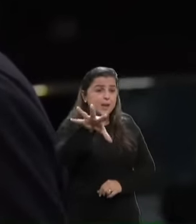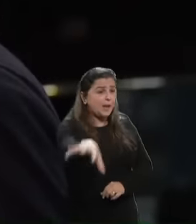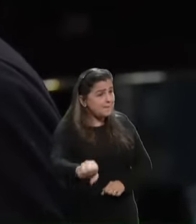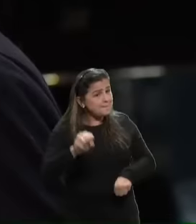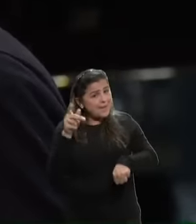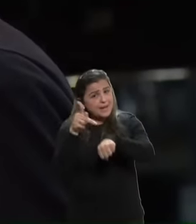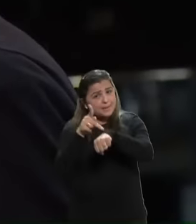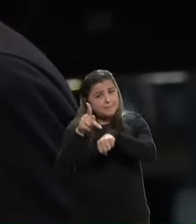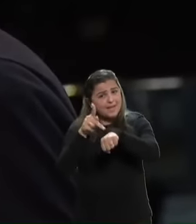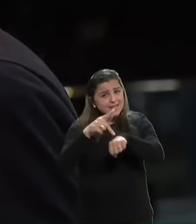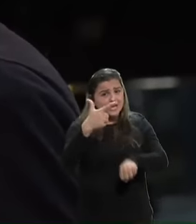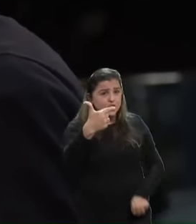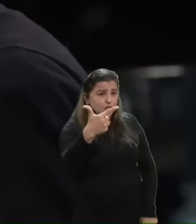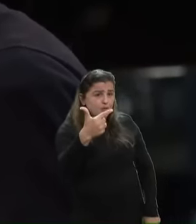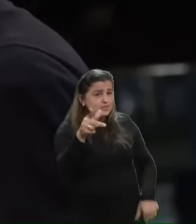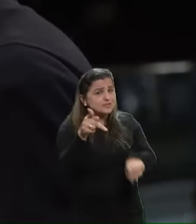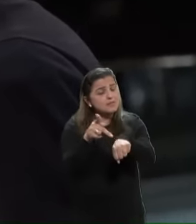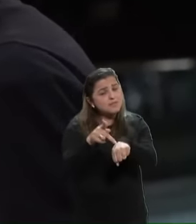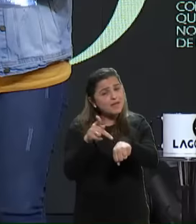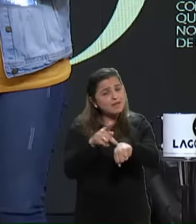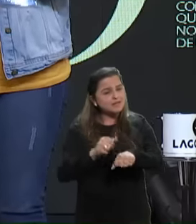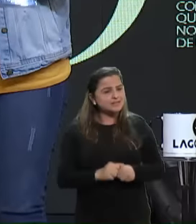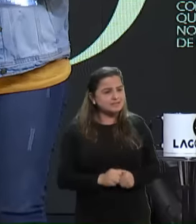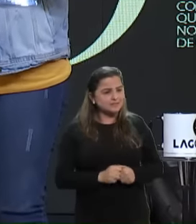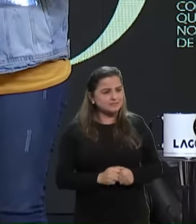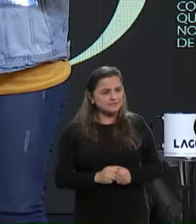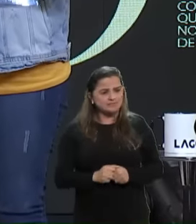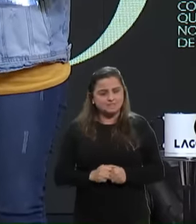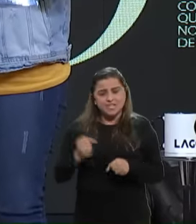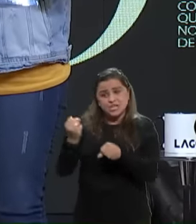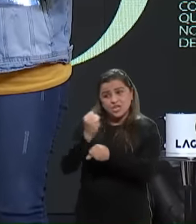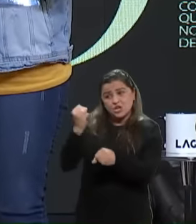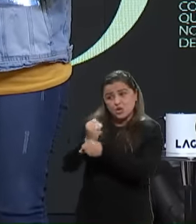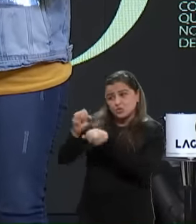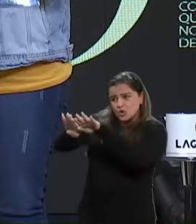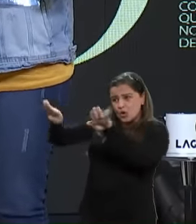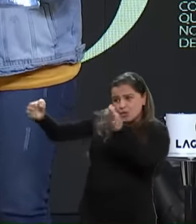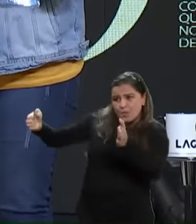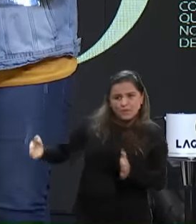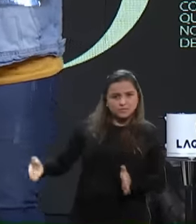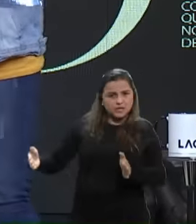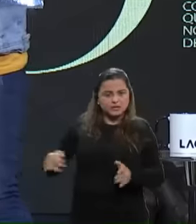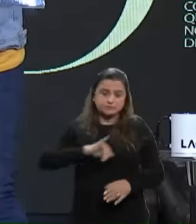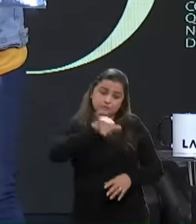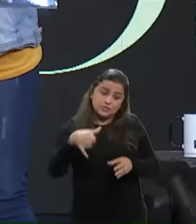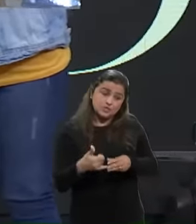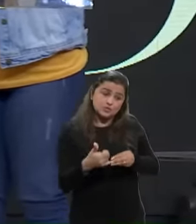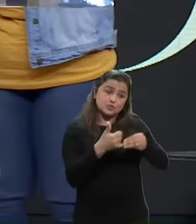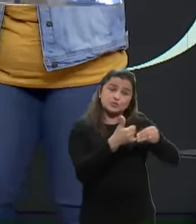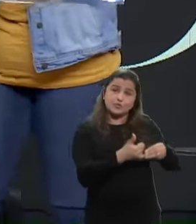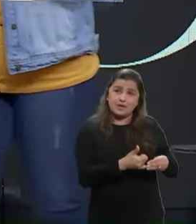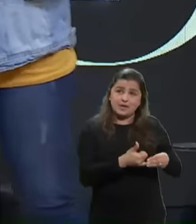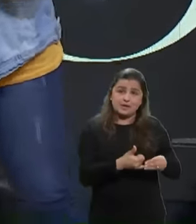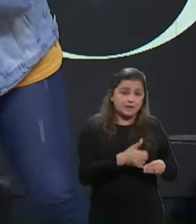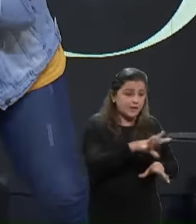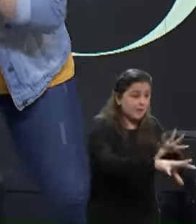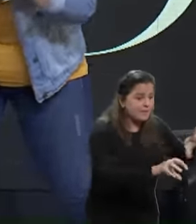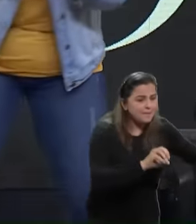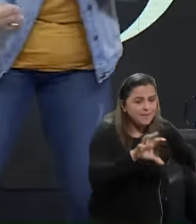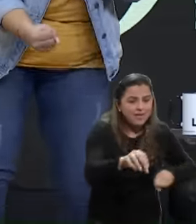E pega 12 pedras. Levanta um altar. Josué voltou.